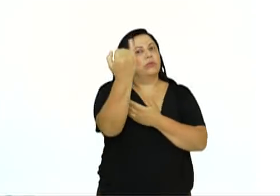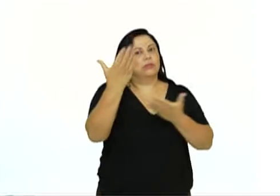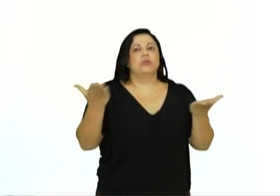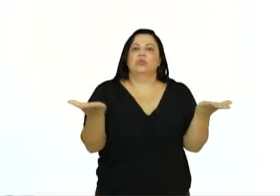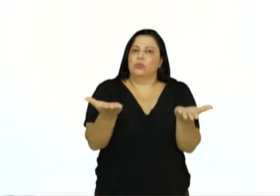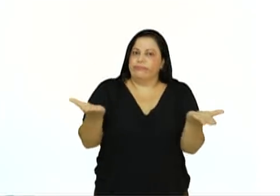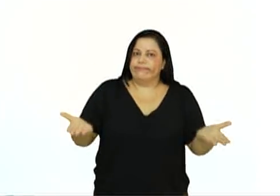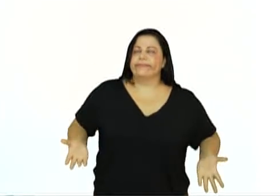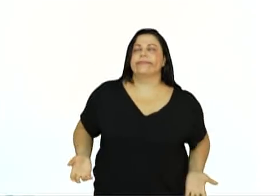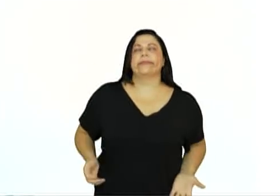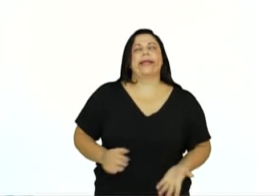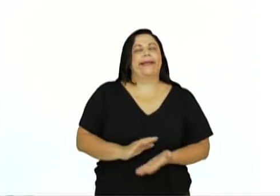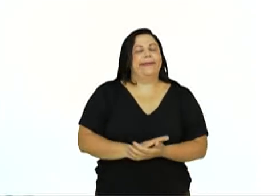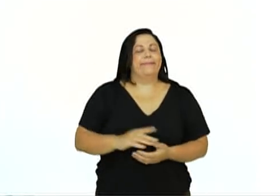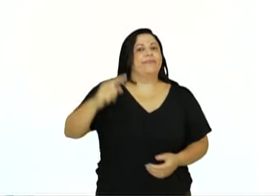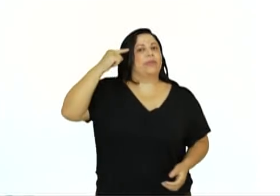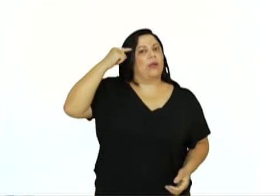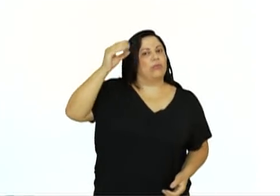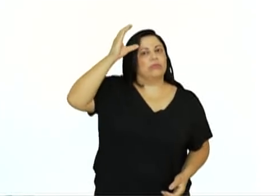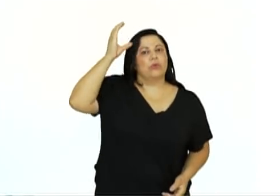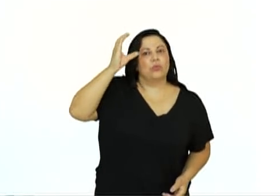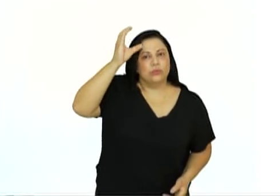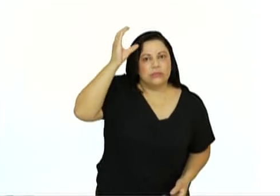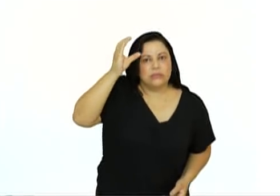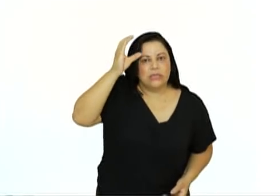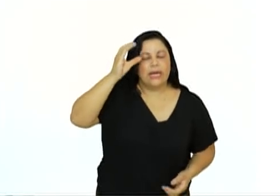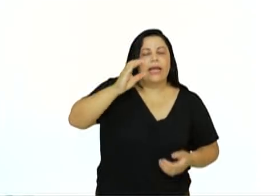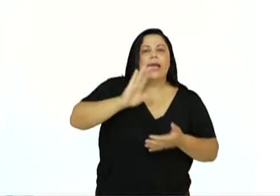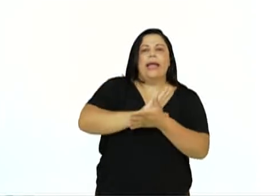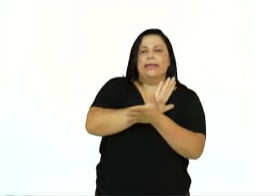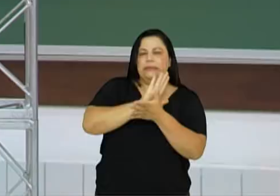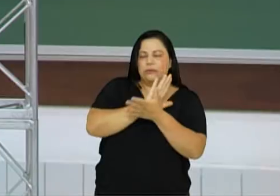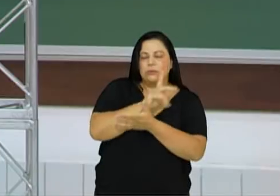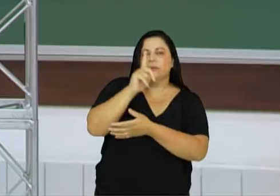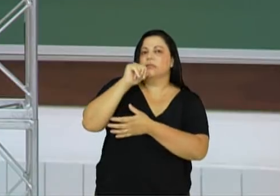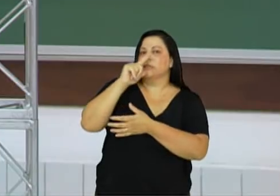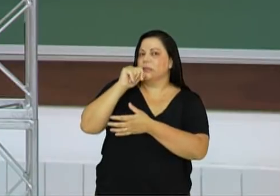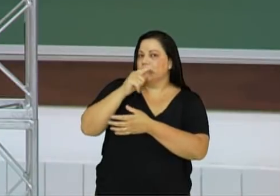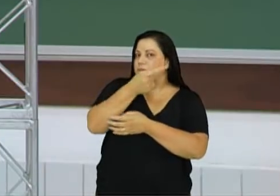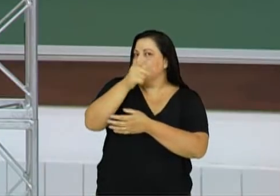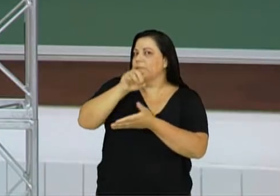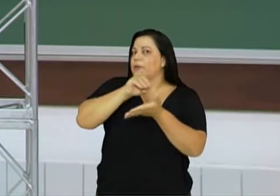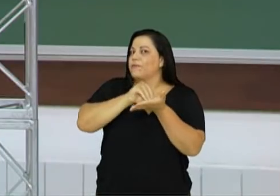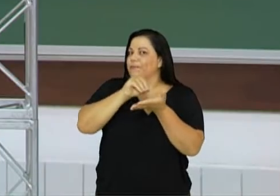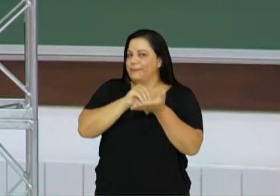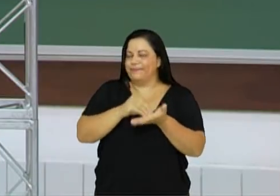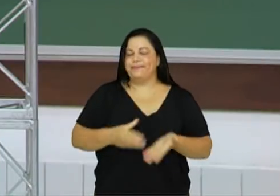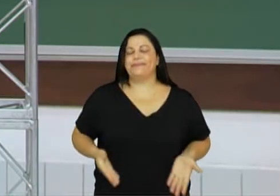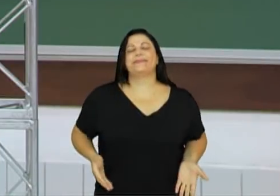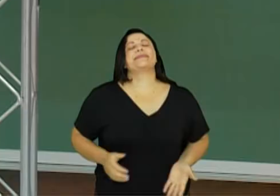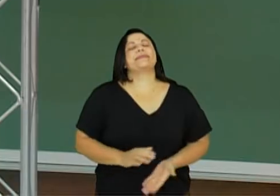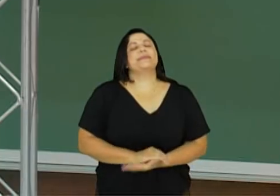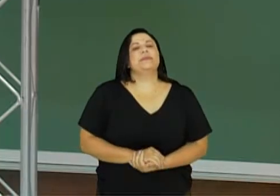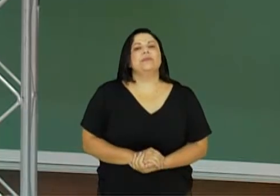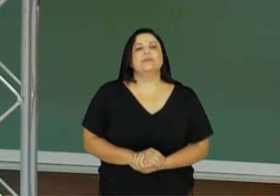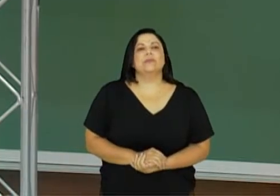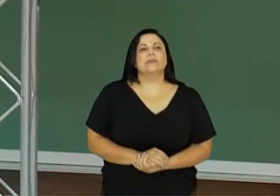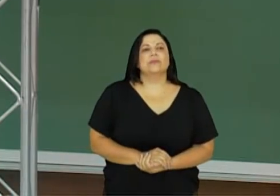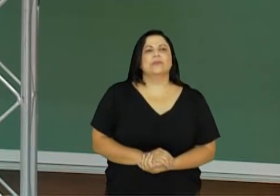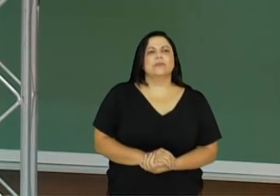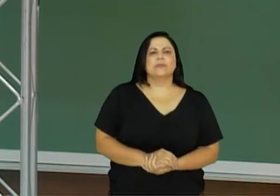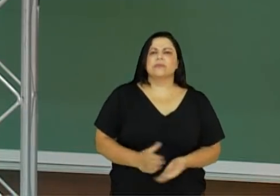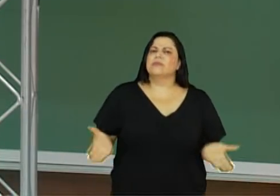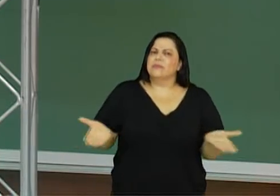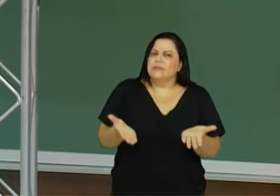dia. Beleza? Consciente, economizar água e ela não vai faltar para ninguém. Então, agora a gente fala das estradas, né?